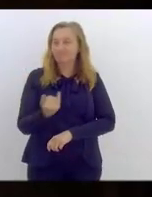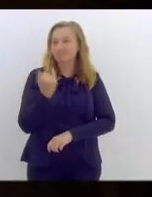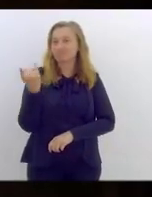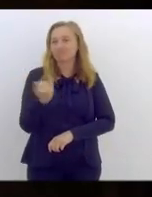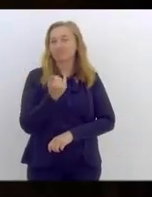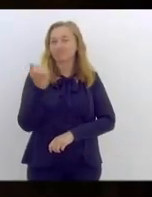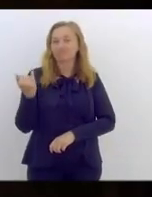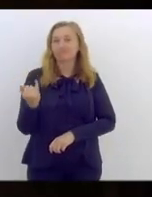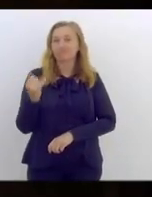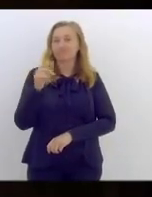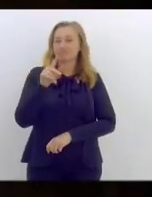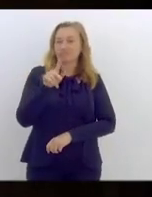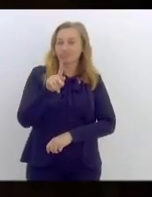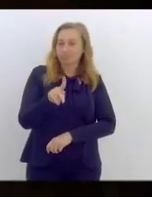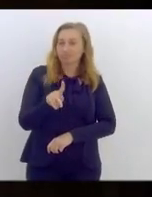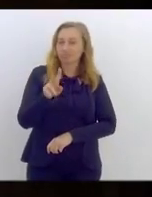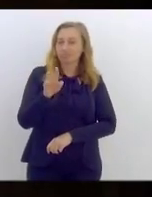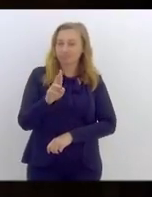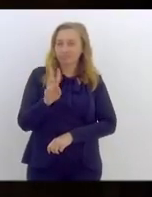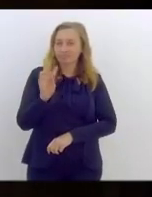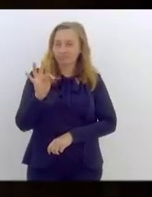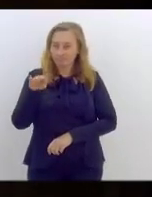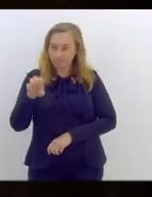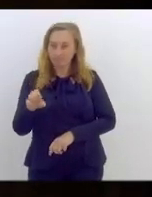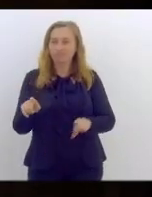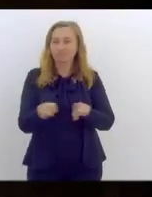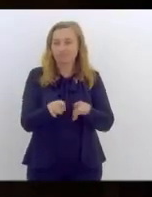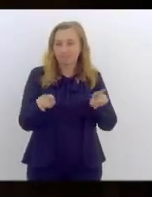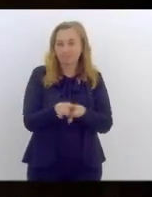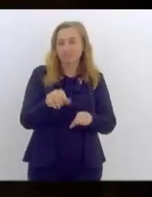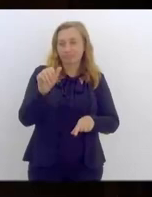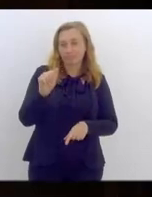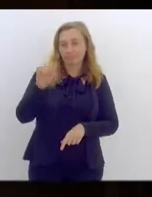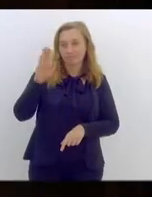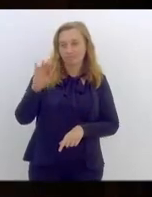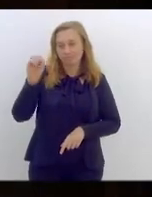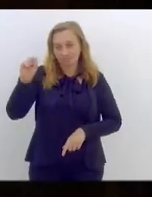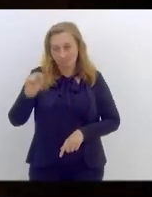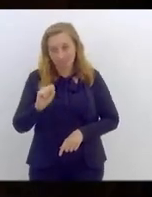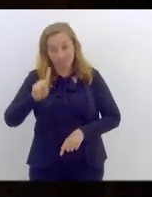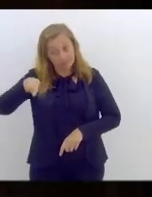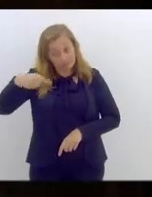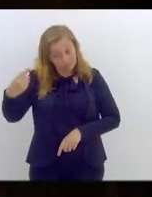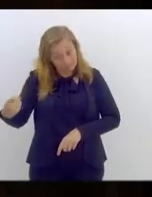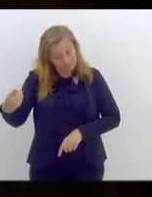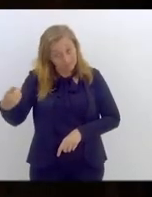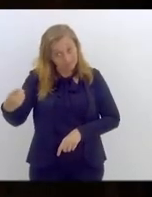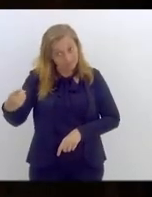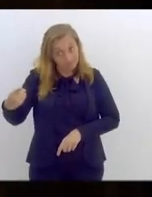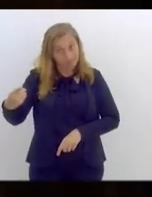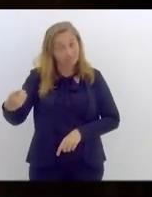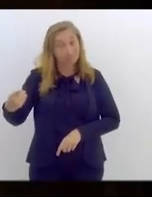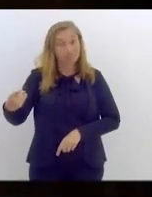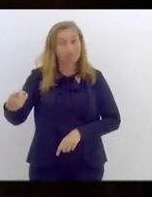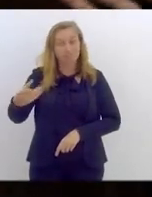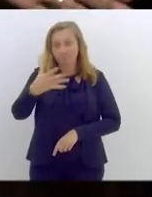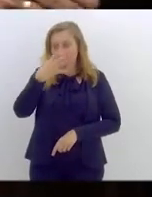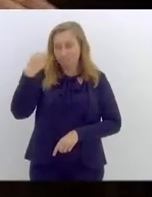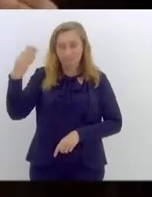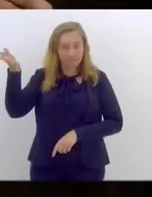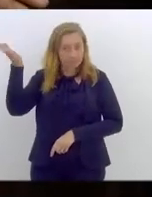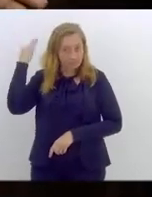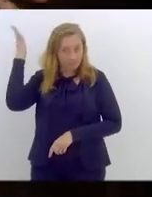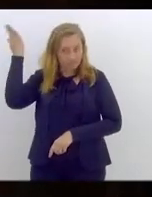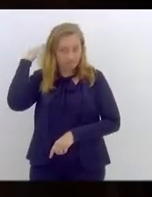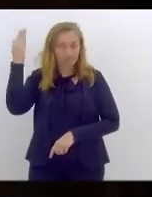como Prudente e lembrar do Abdias, né? E outros que ficaram lá atrás, que começaram essa